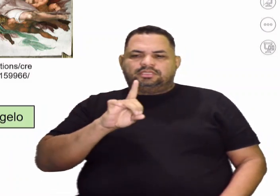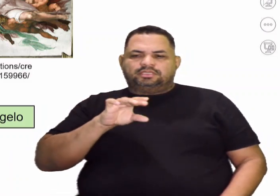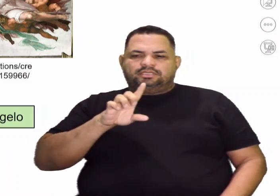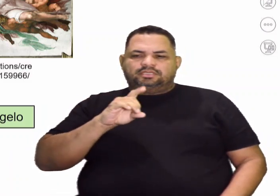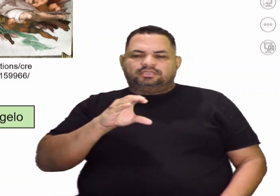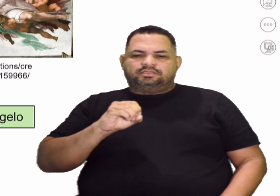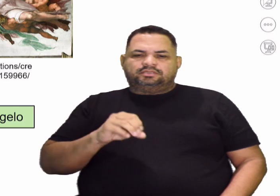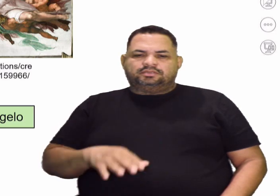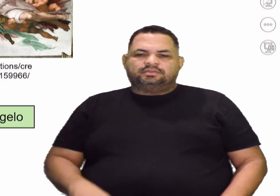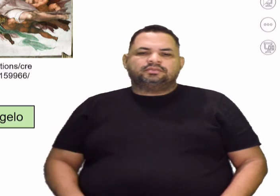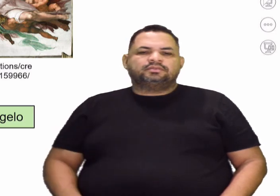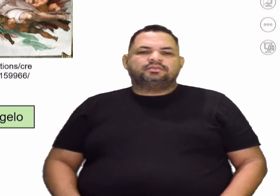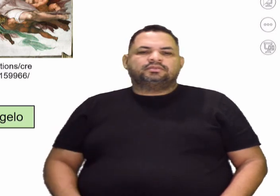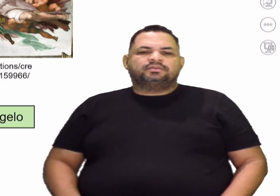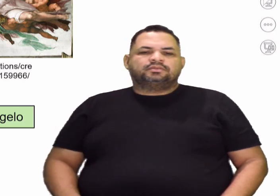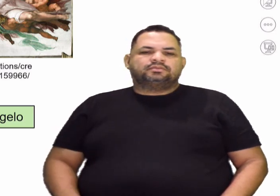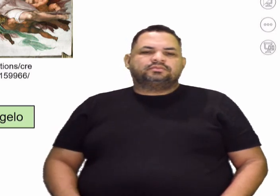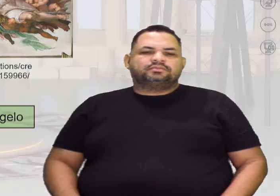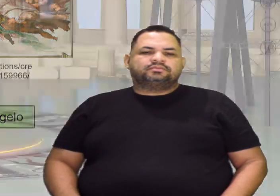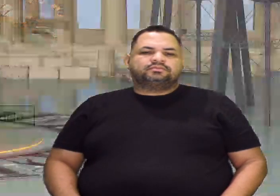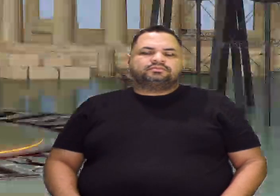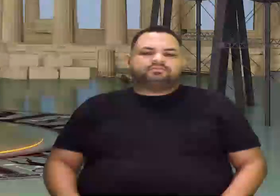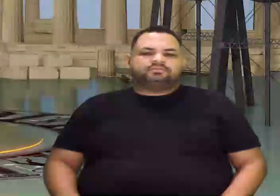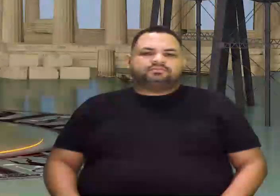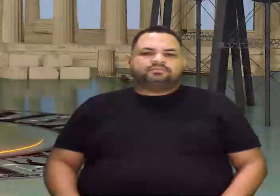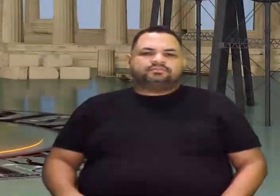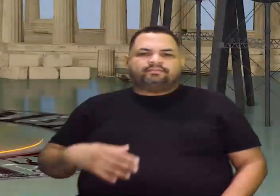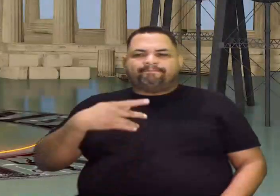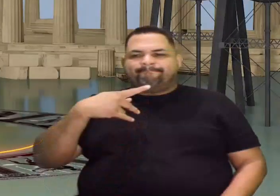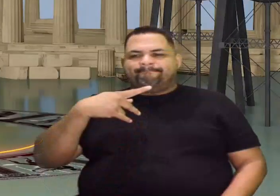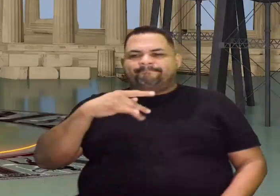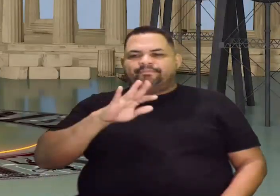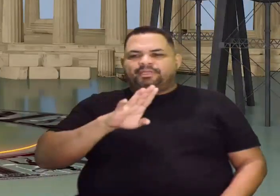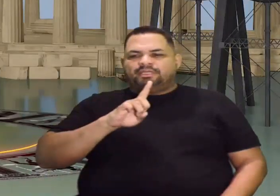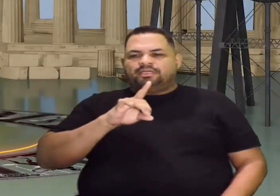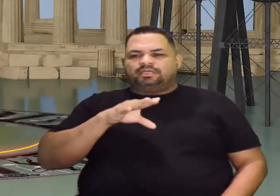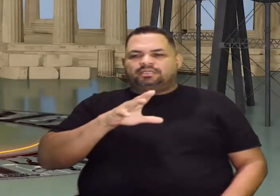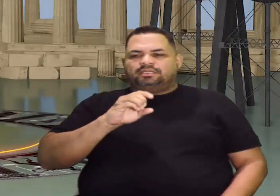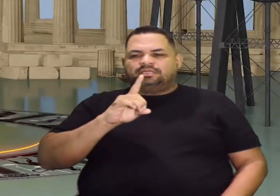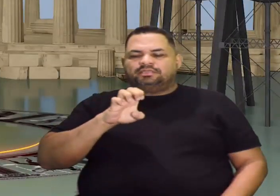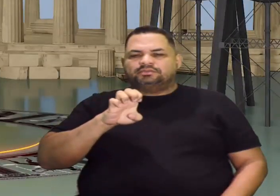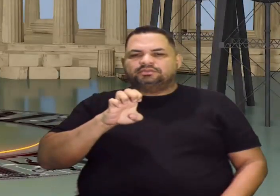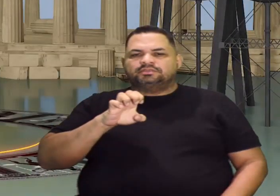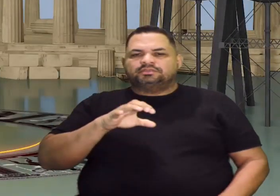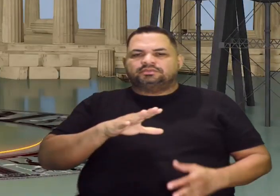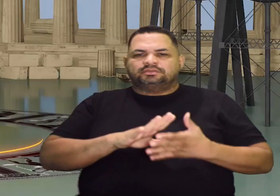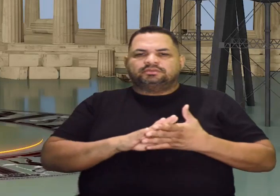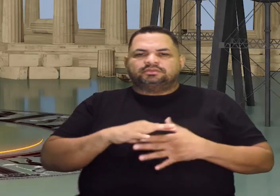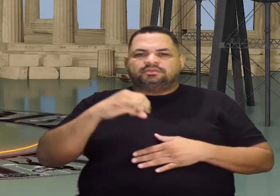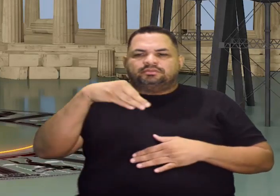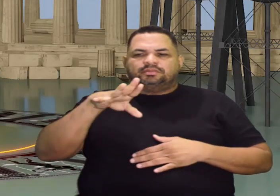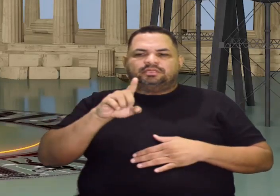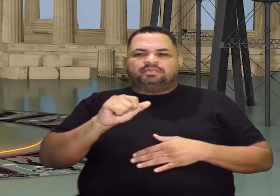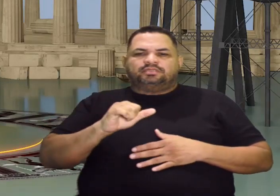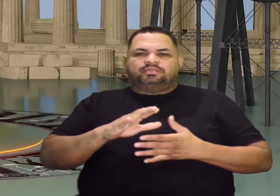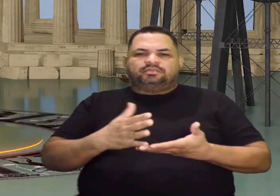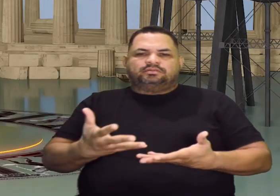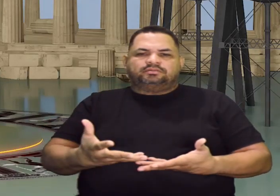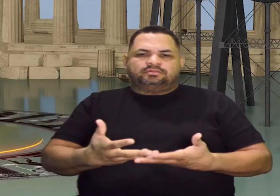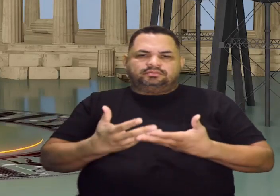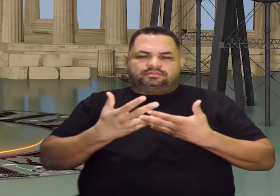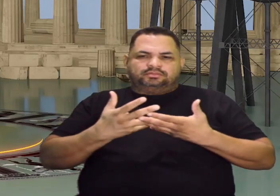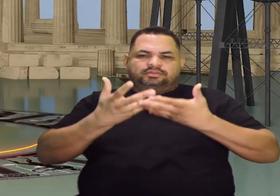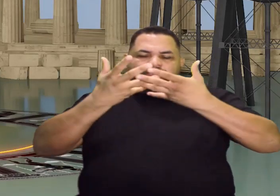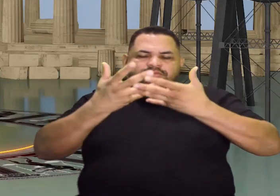Né? Piedade. Tem piedade de mim. Que é, no caso, Maria, pega seu filho